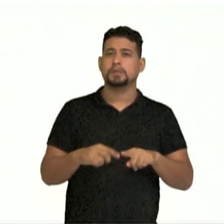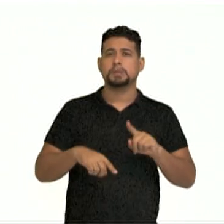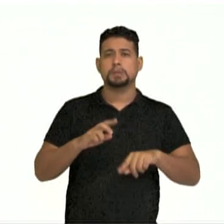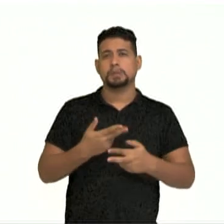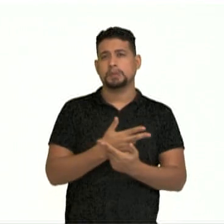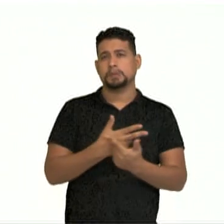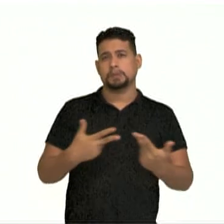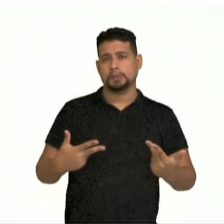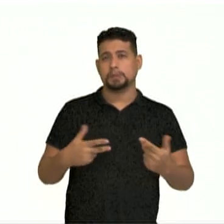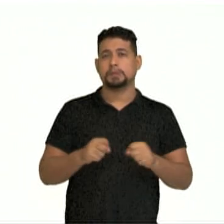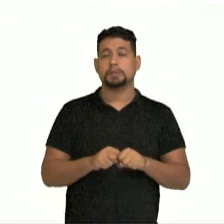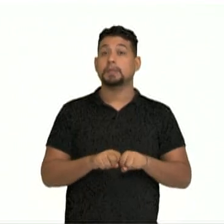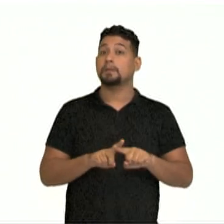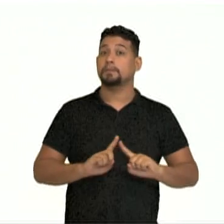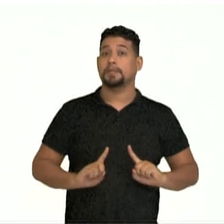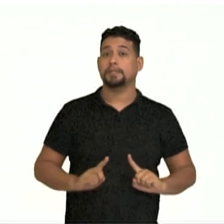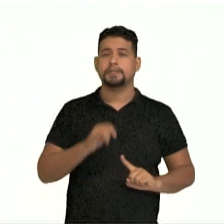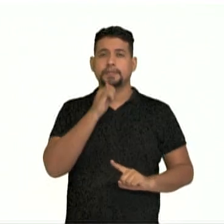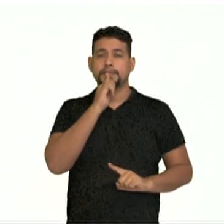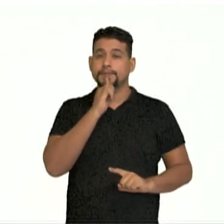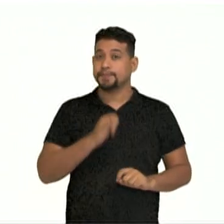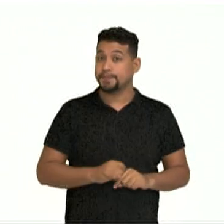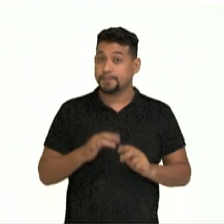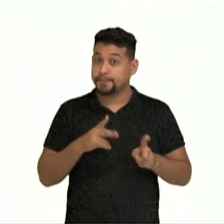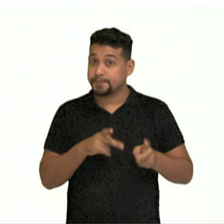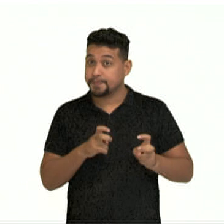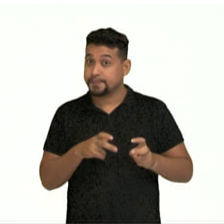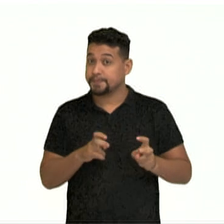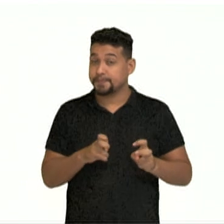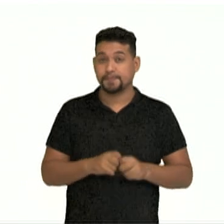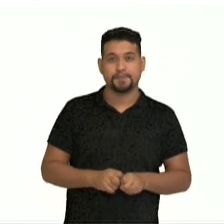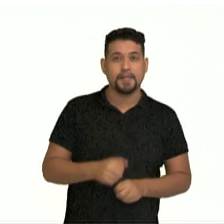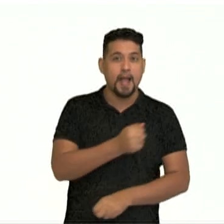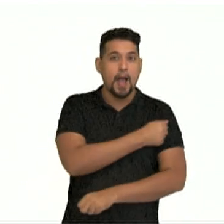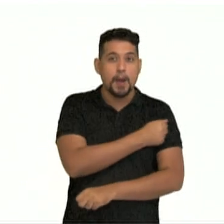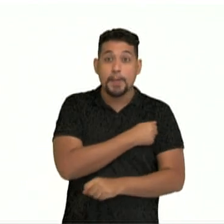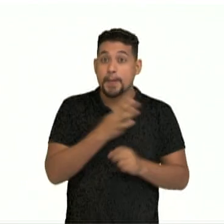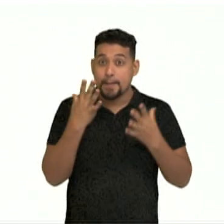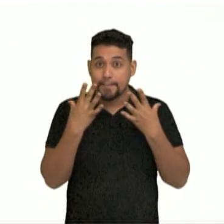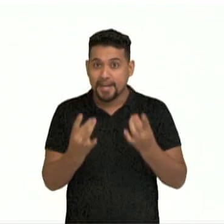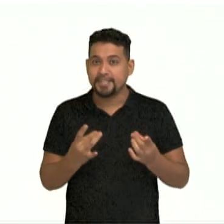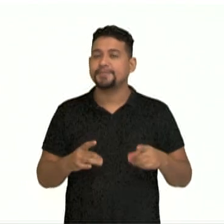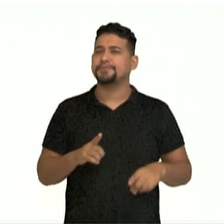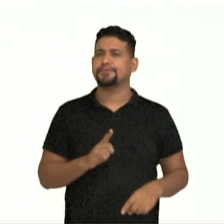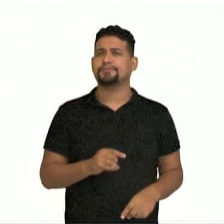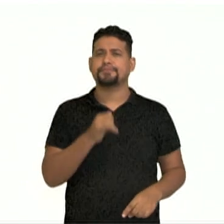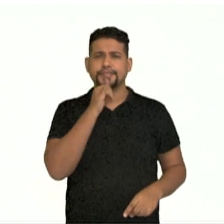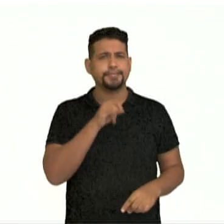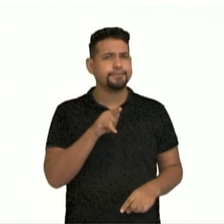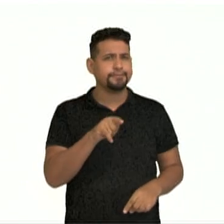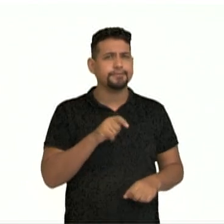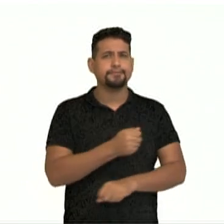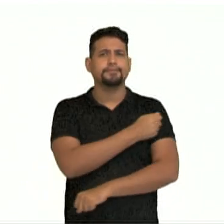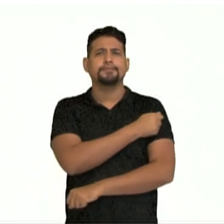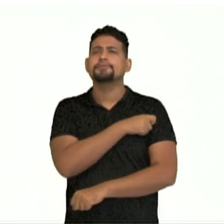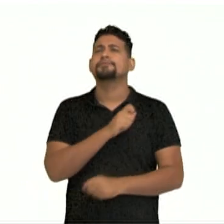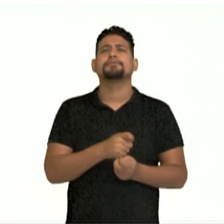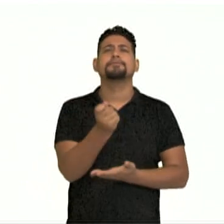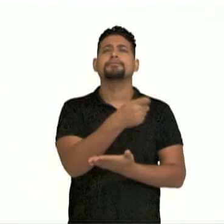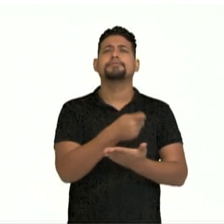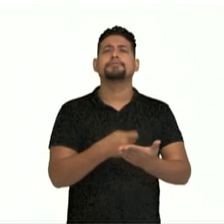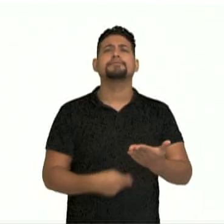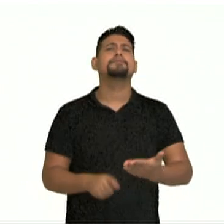dos isolantes. E, querido aluno, querida aluna, se você fosse esse aluno, o que você